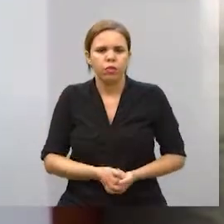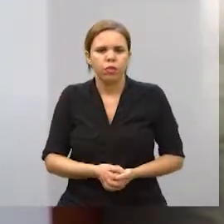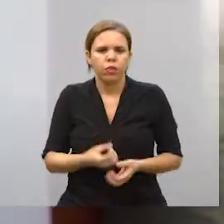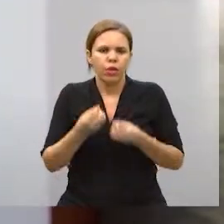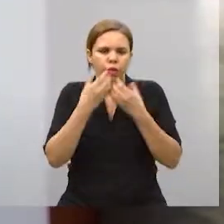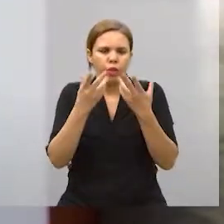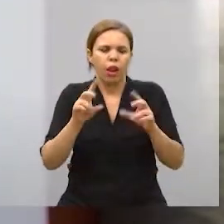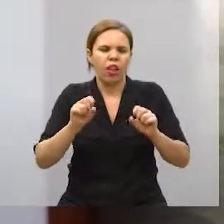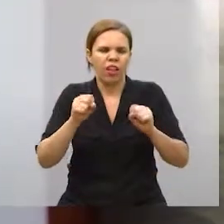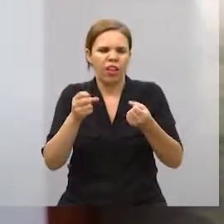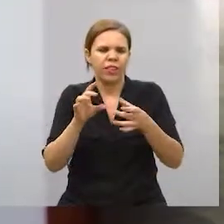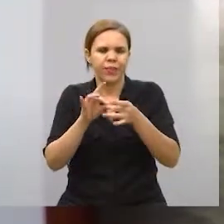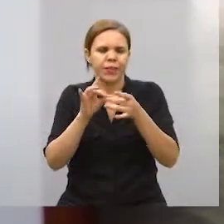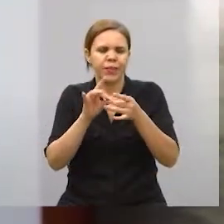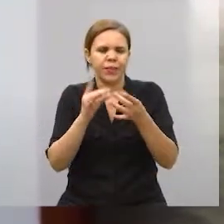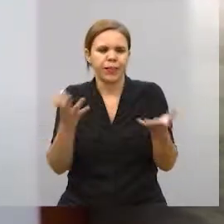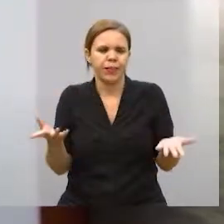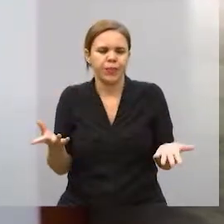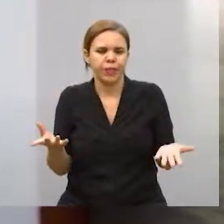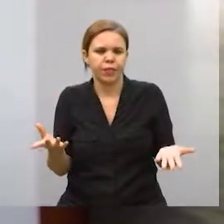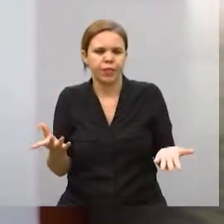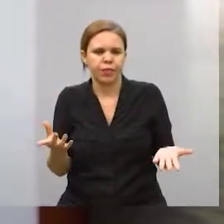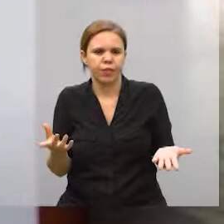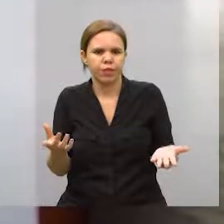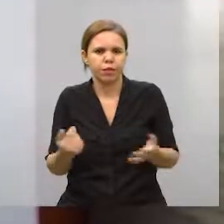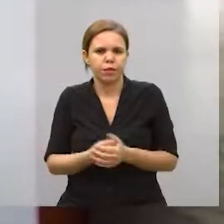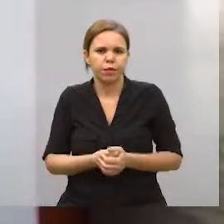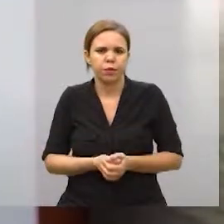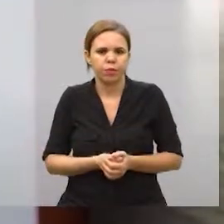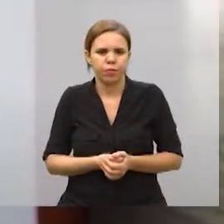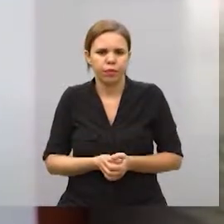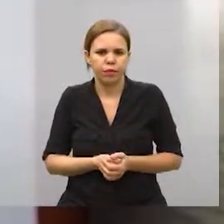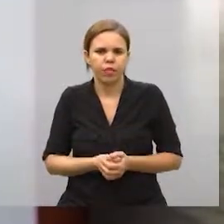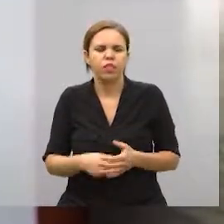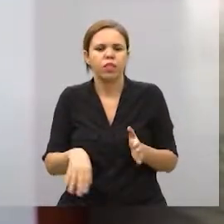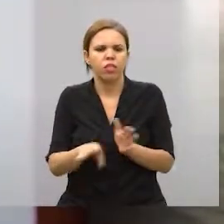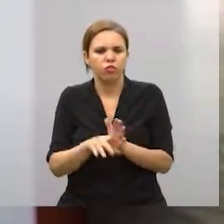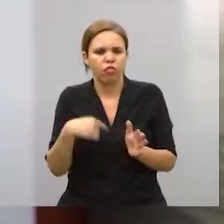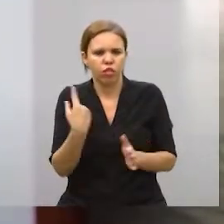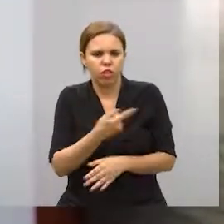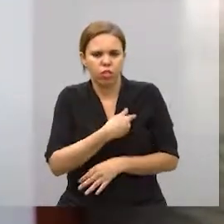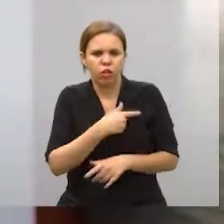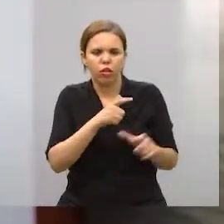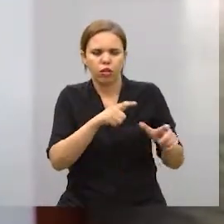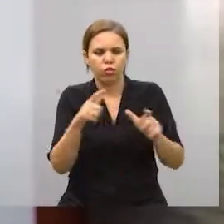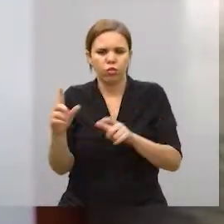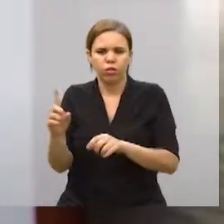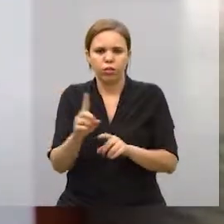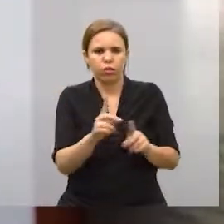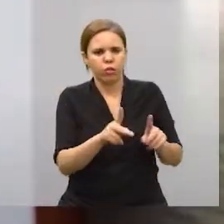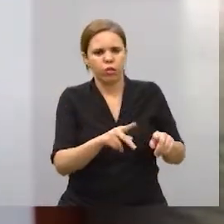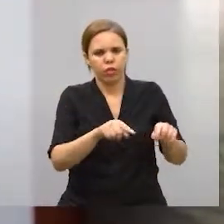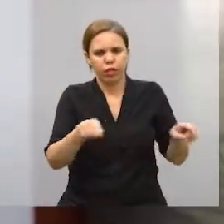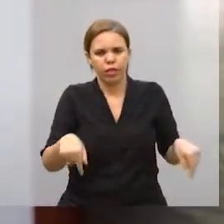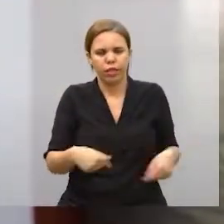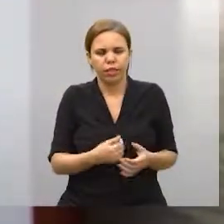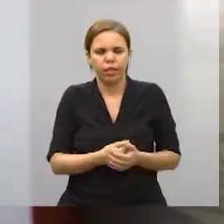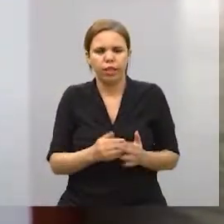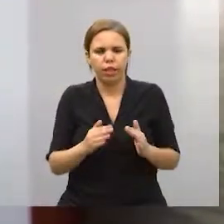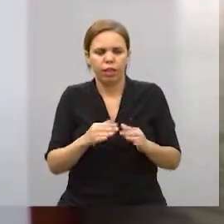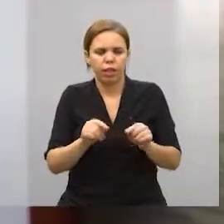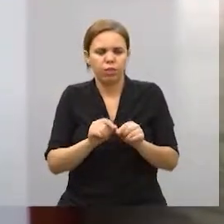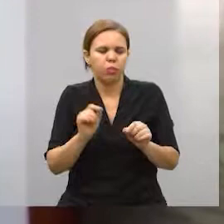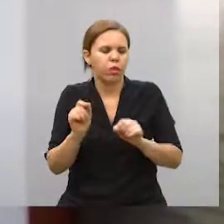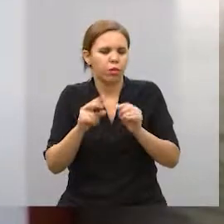que são forças parceiras, são as folhinhas que têm chegado no espaço do quintal.